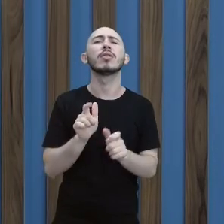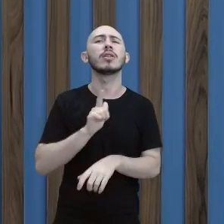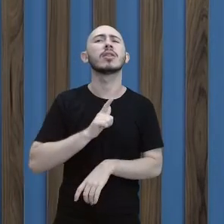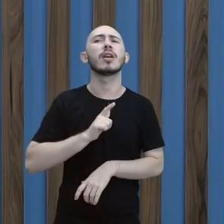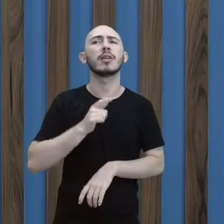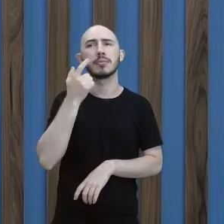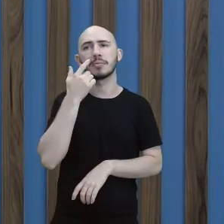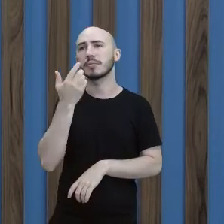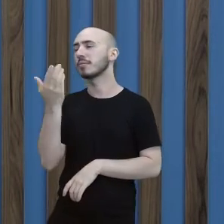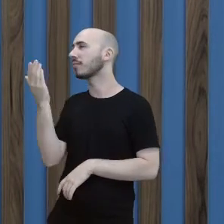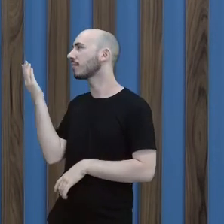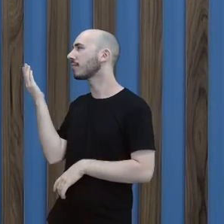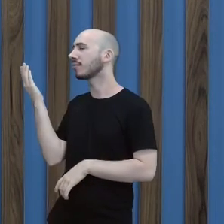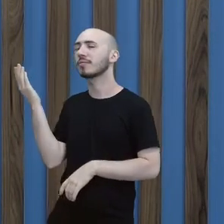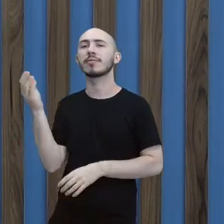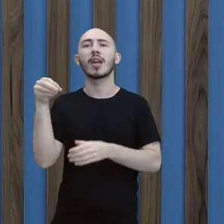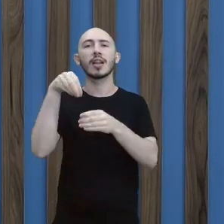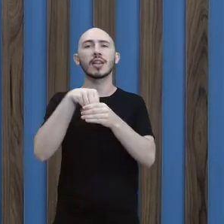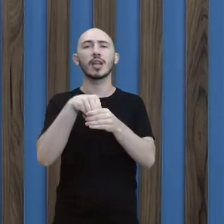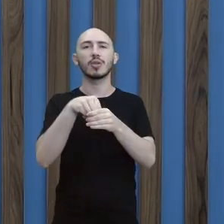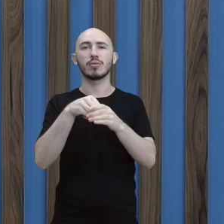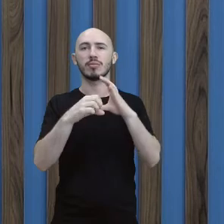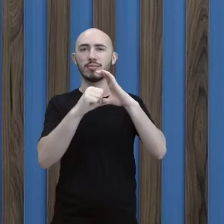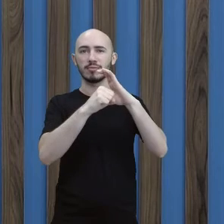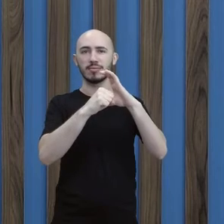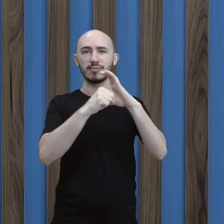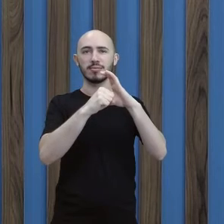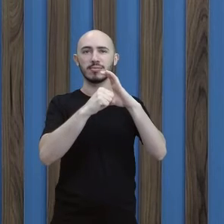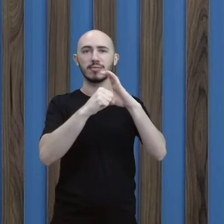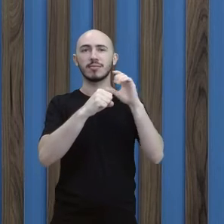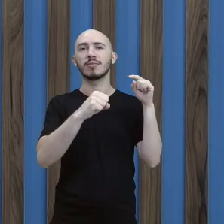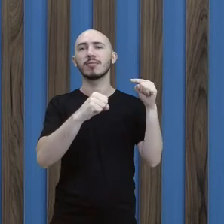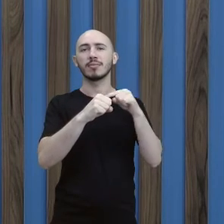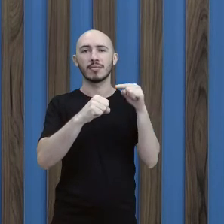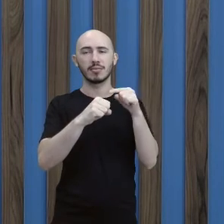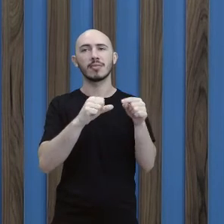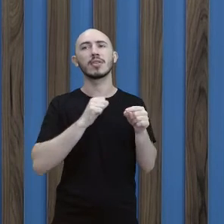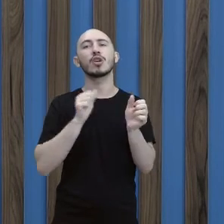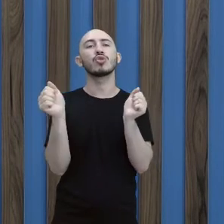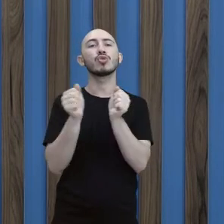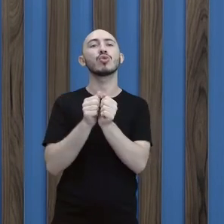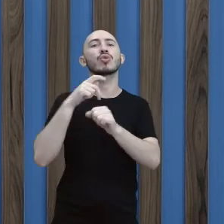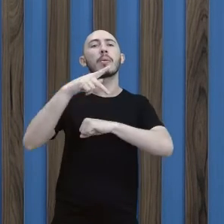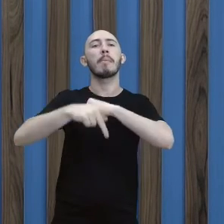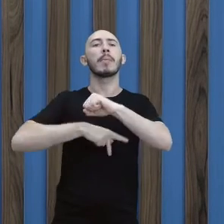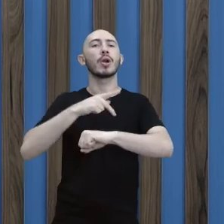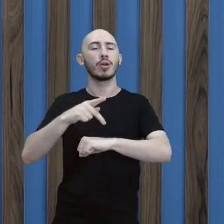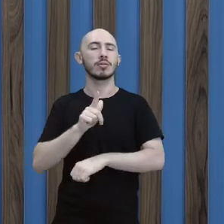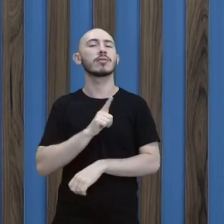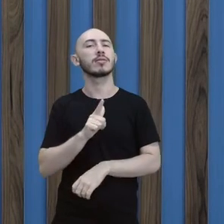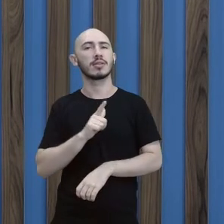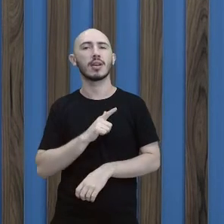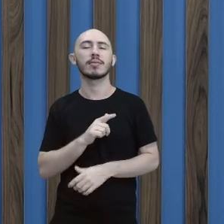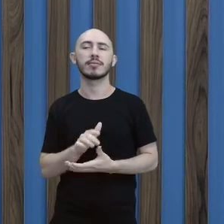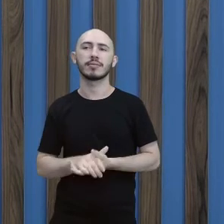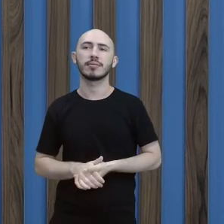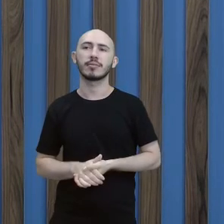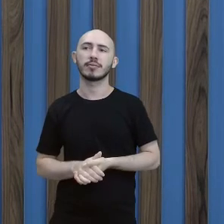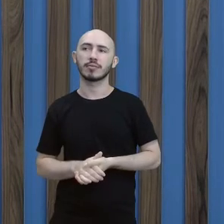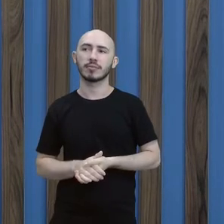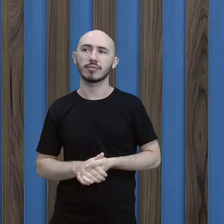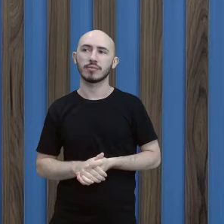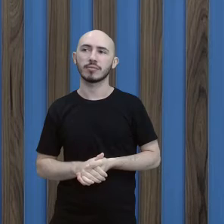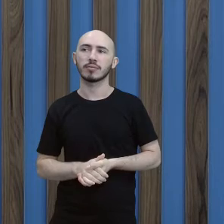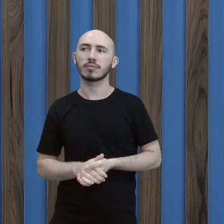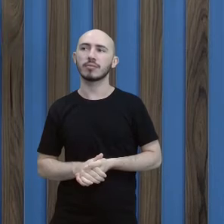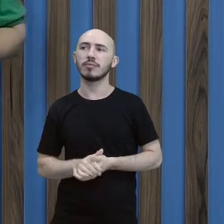O nêutron tá aqui no núcleo, junto com os prótons, tá certo? Então, esse núcleo, ele forma aí